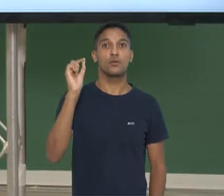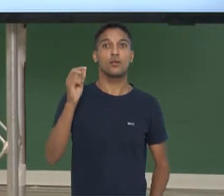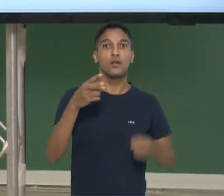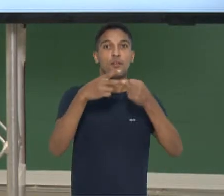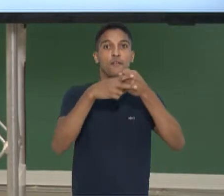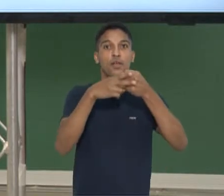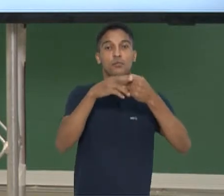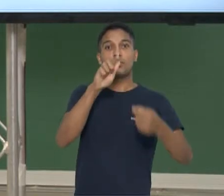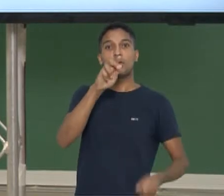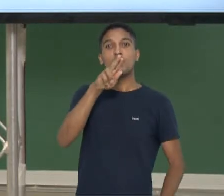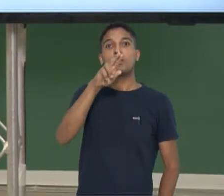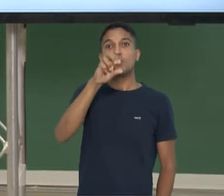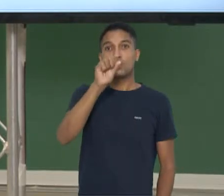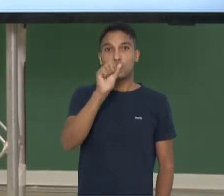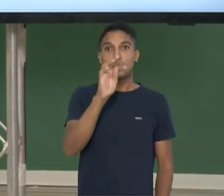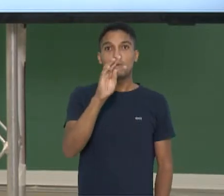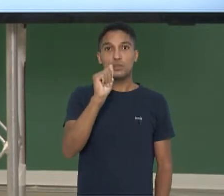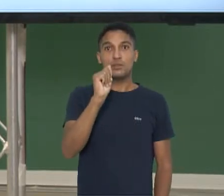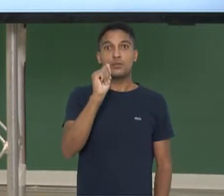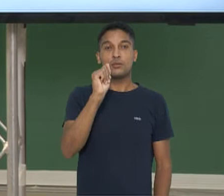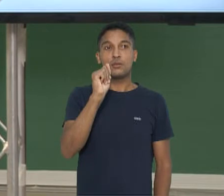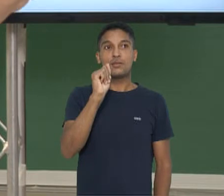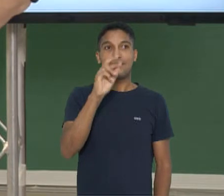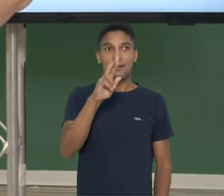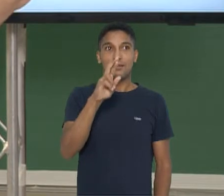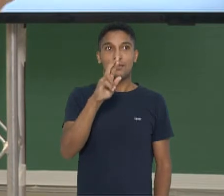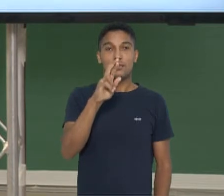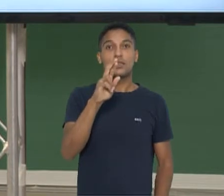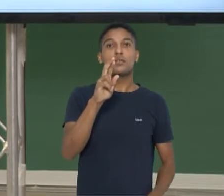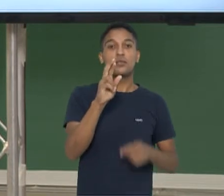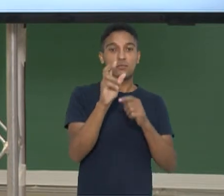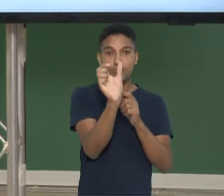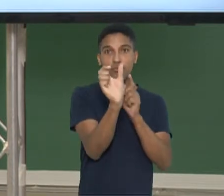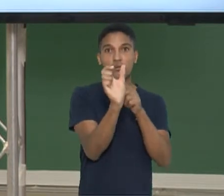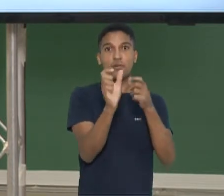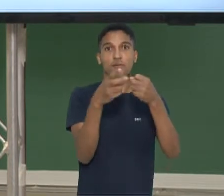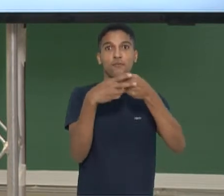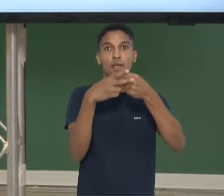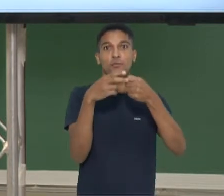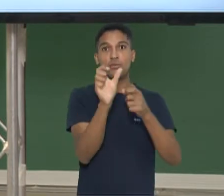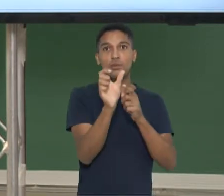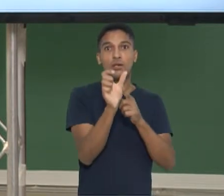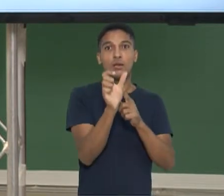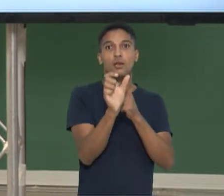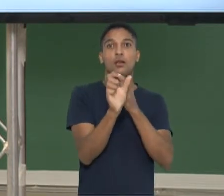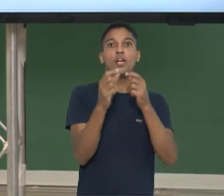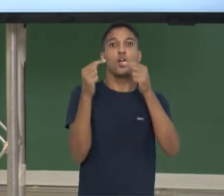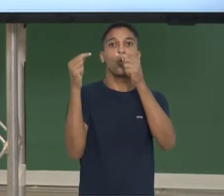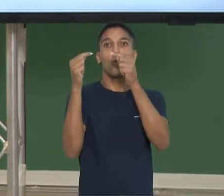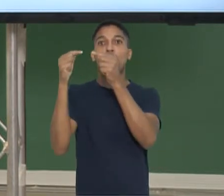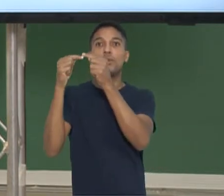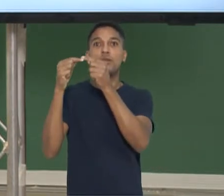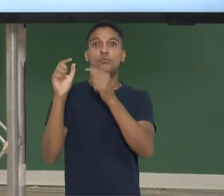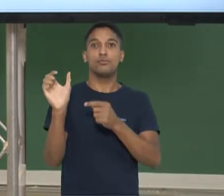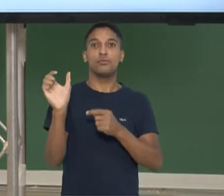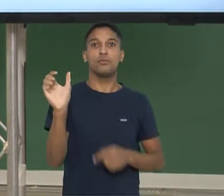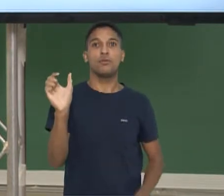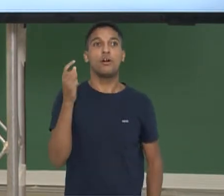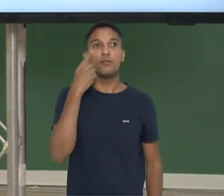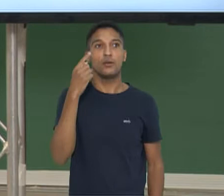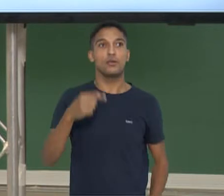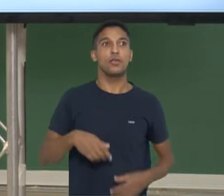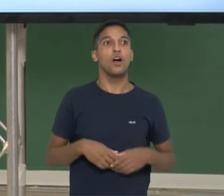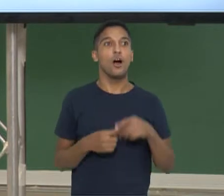verbo gustar, gusta, com o que vem depois. Olha só se for com um verbo. A